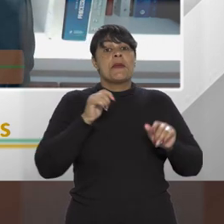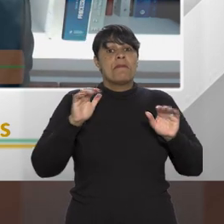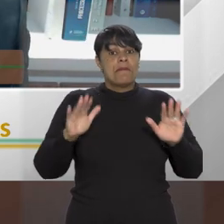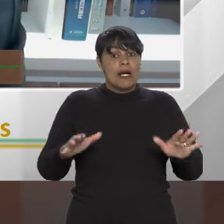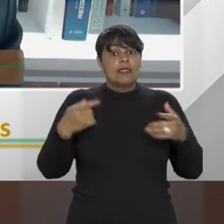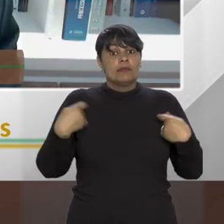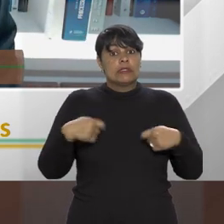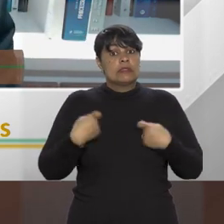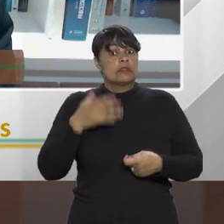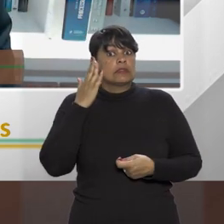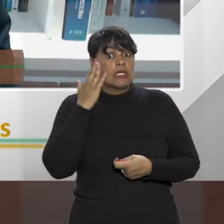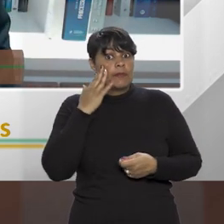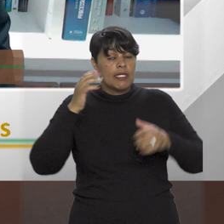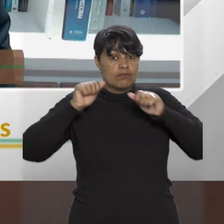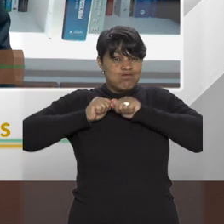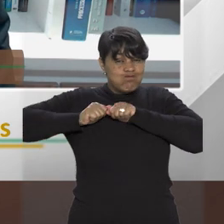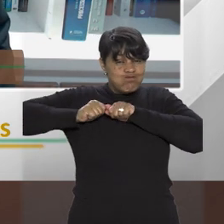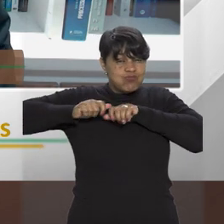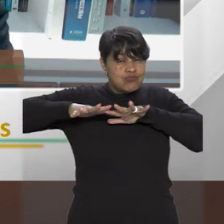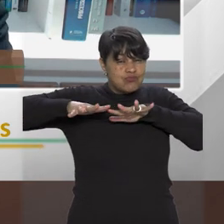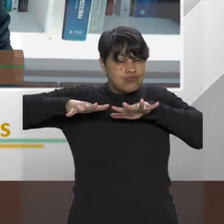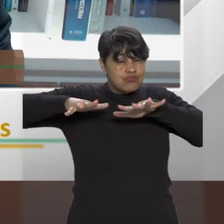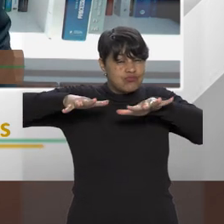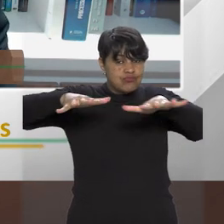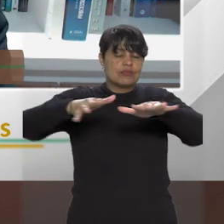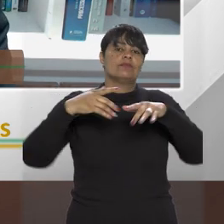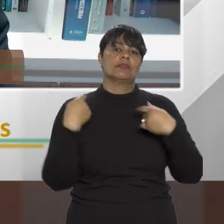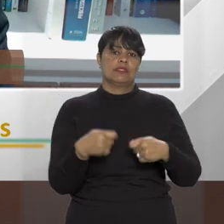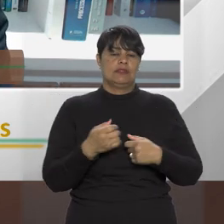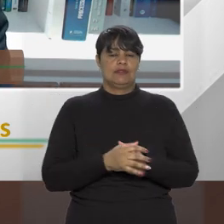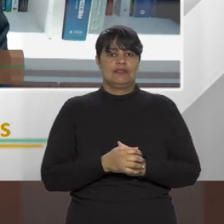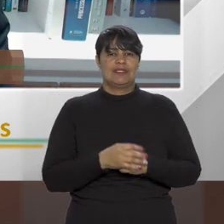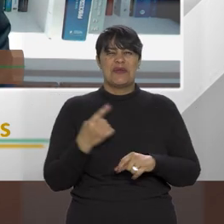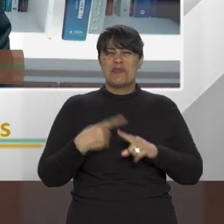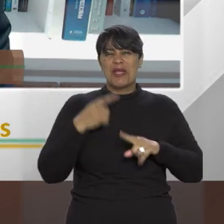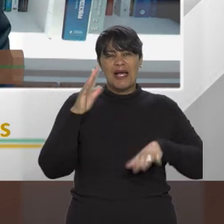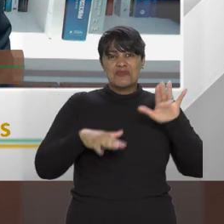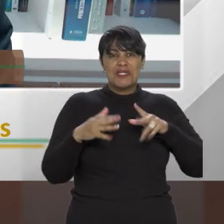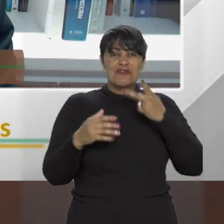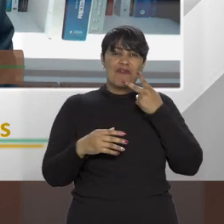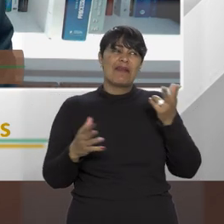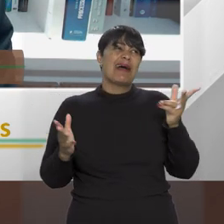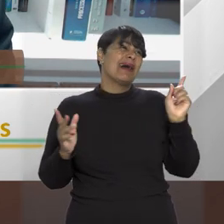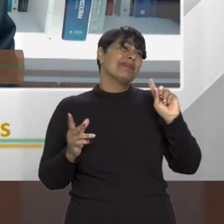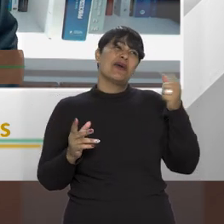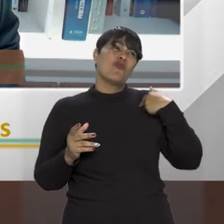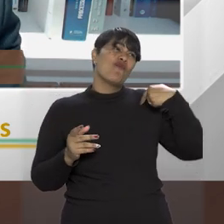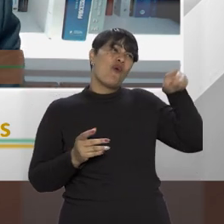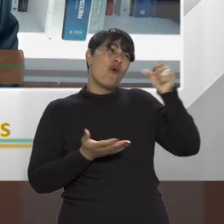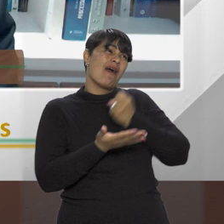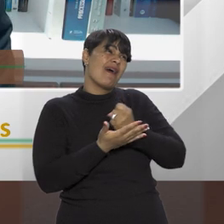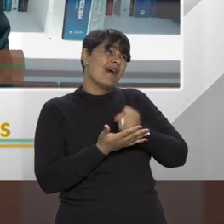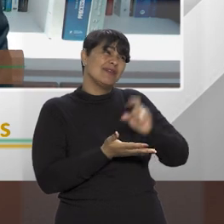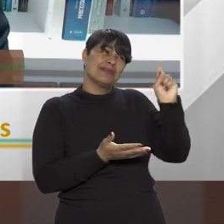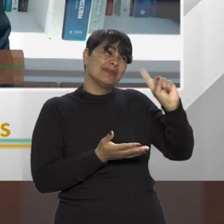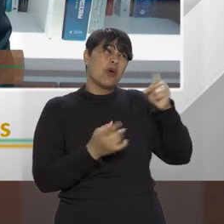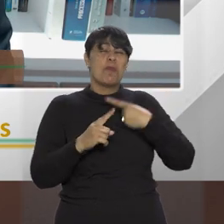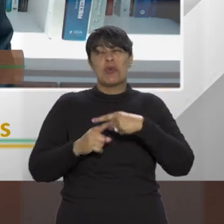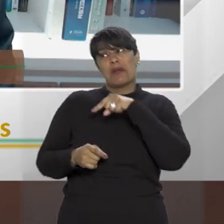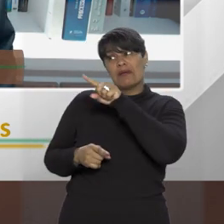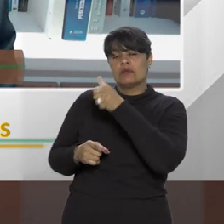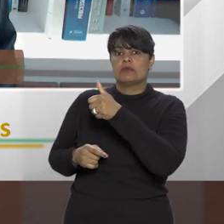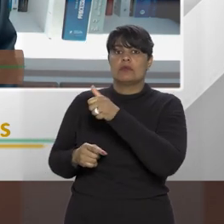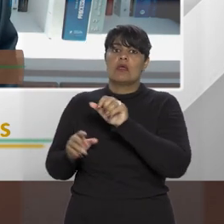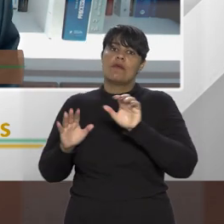cartório, porque tem esse problema aqui e acolá, né? Existe ali fiscalização daquele serviço que é praticado por delegação, por esse